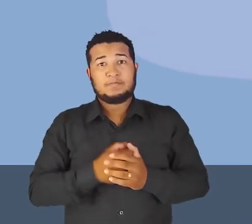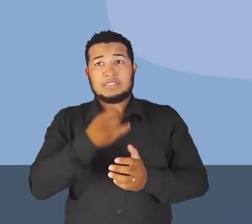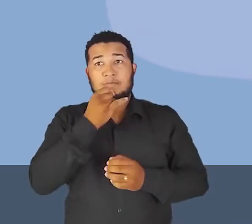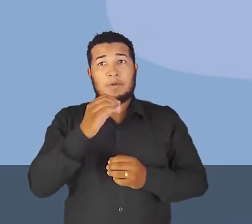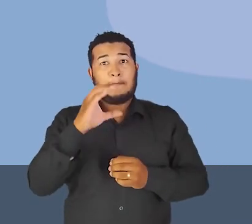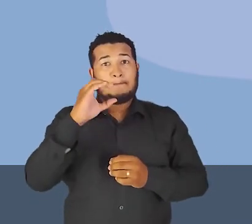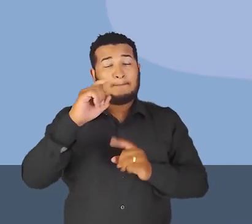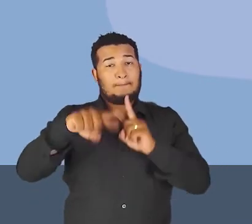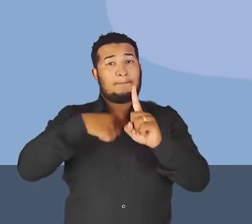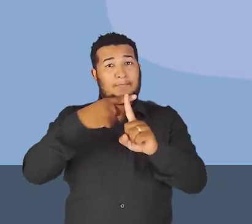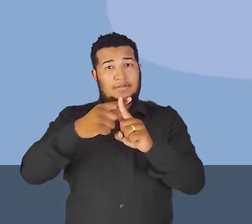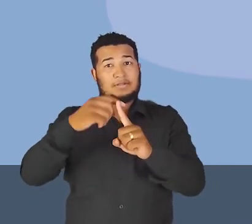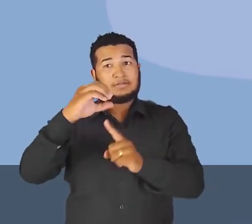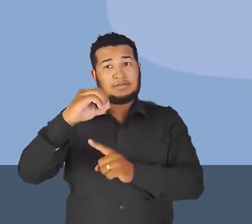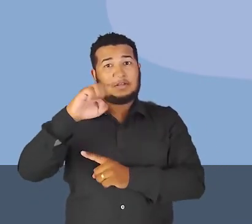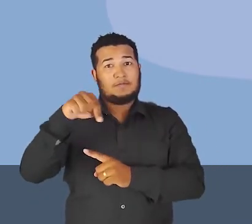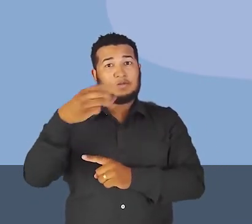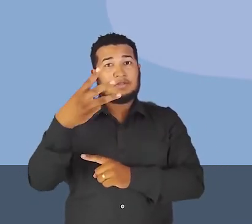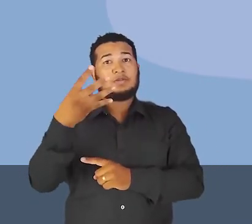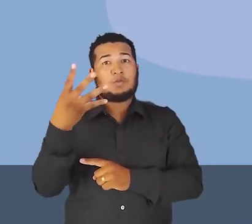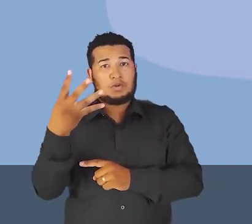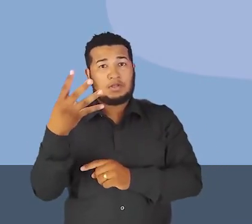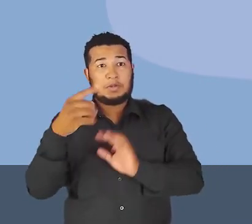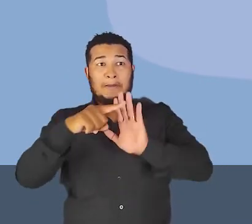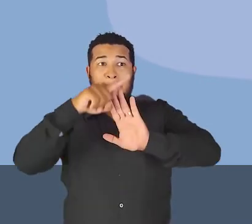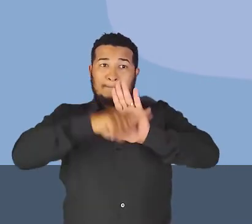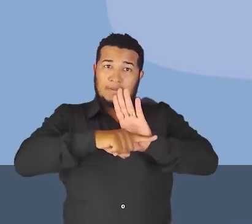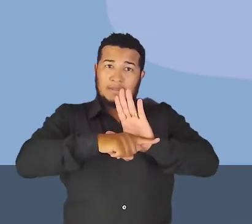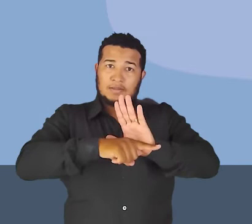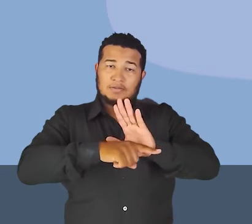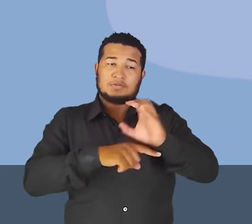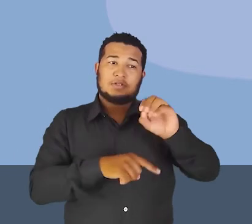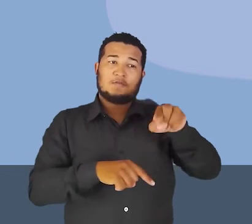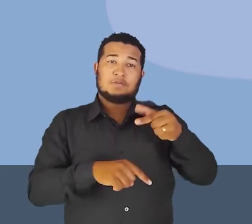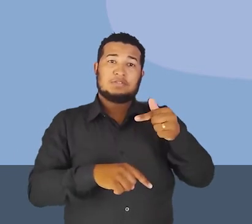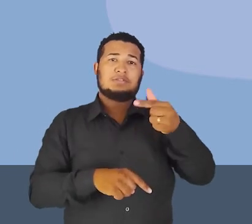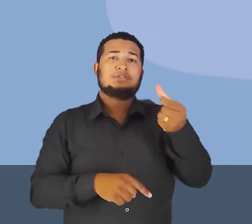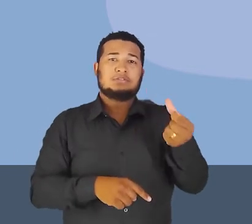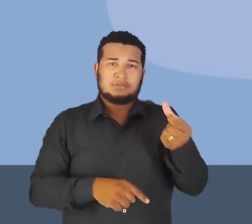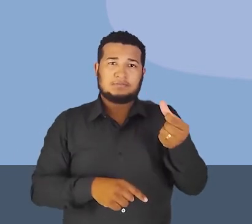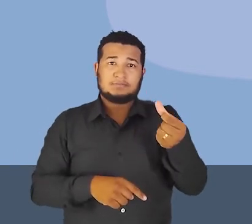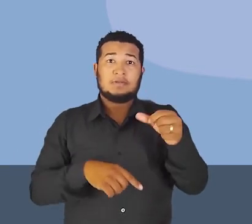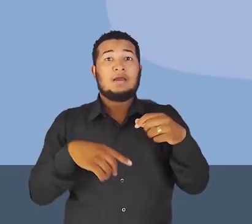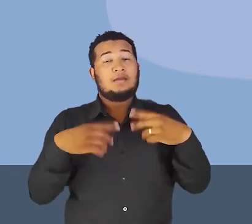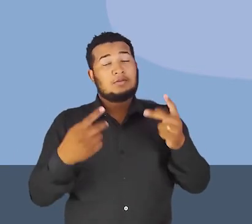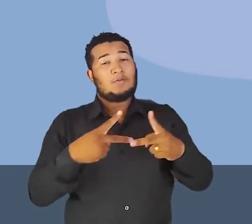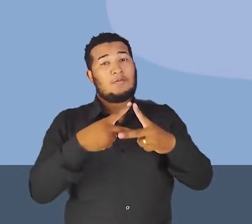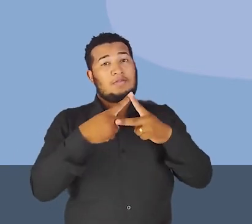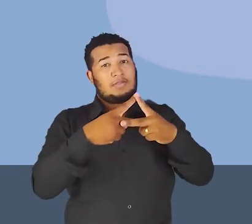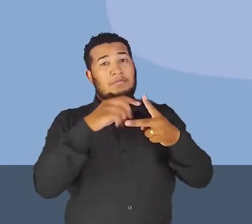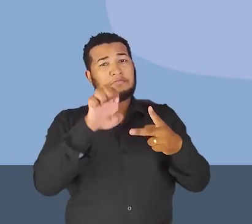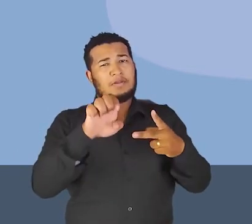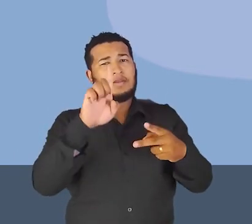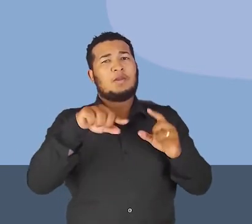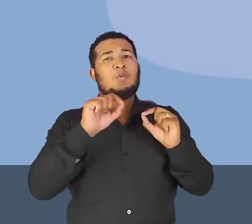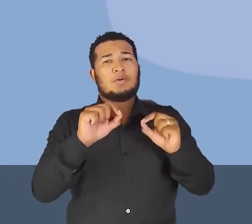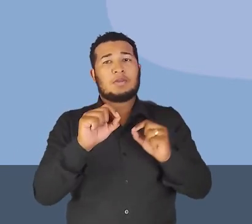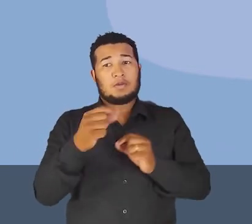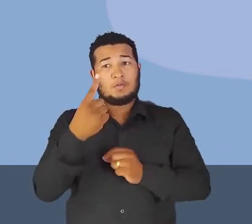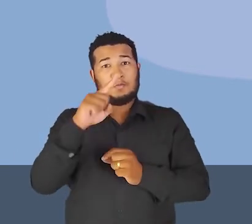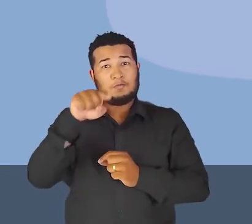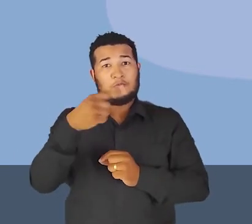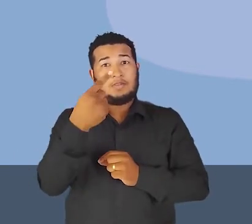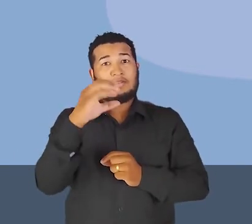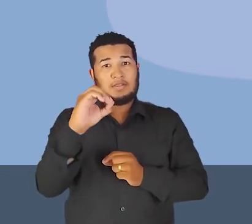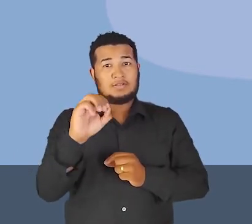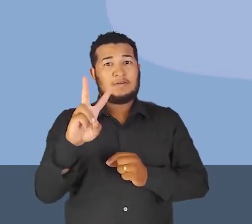mais 0,34 menos 0,76. Conclusão, o ΔE dessa pilha vale